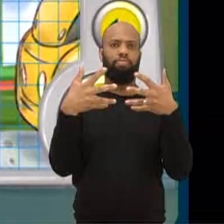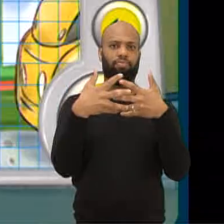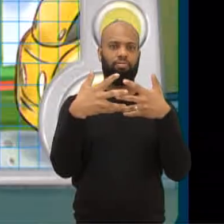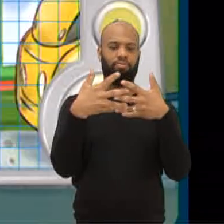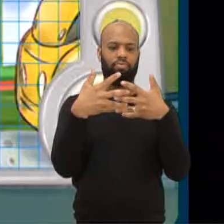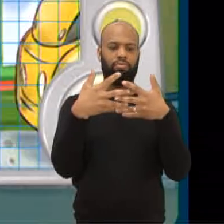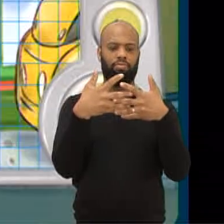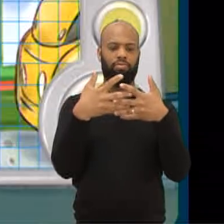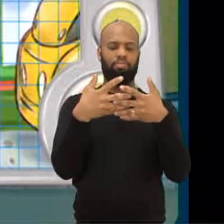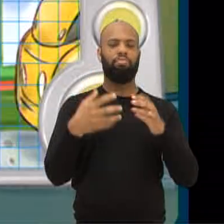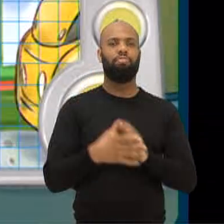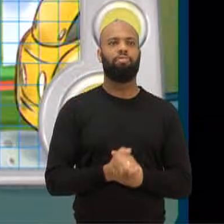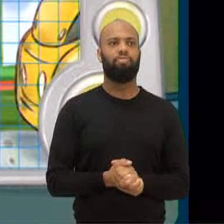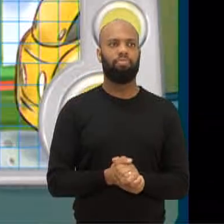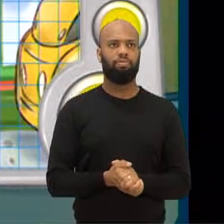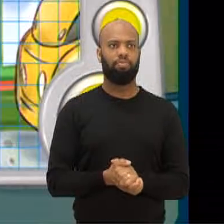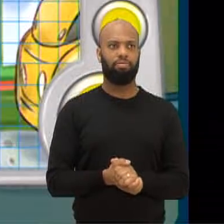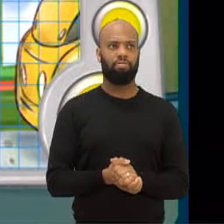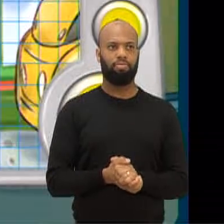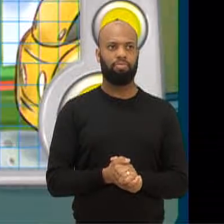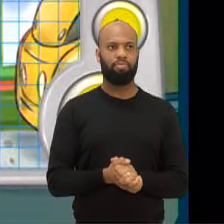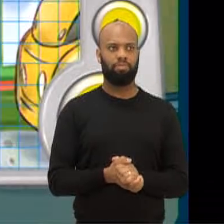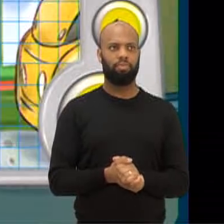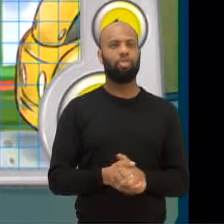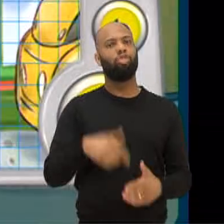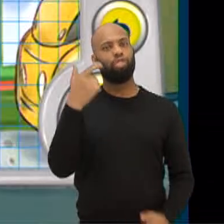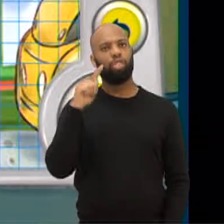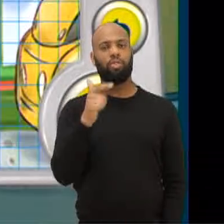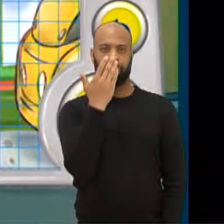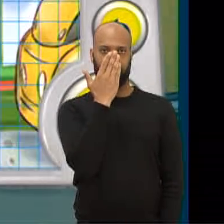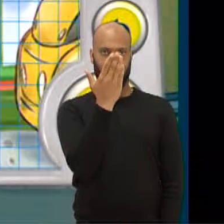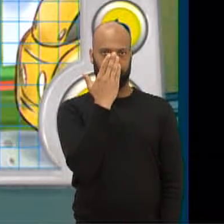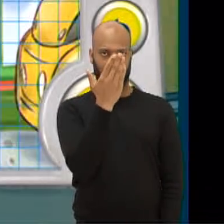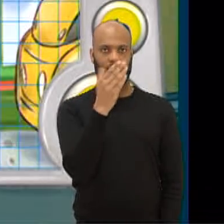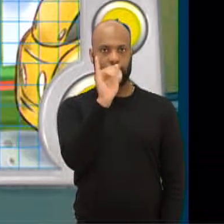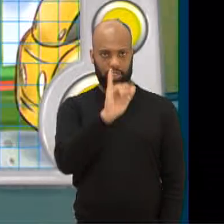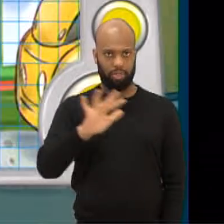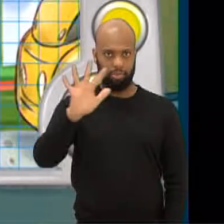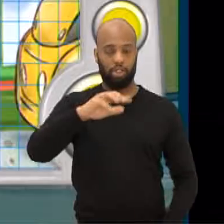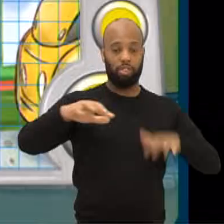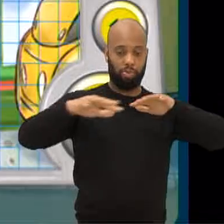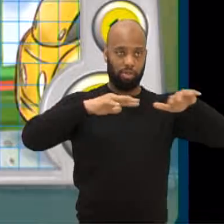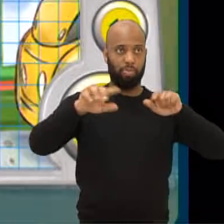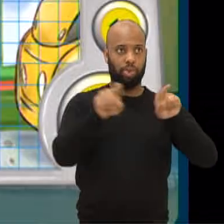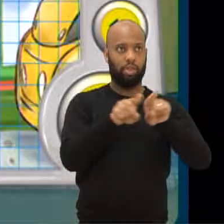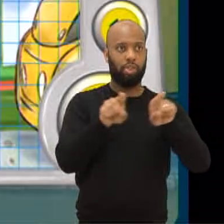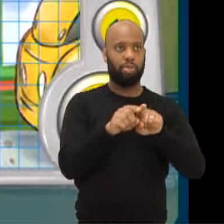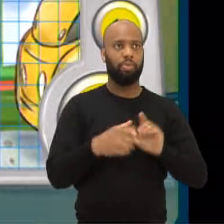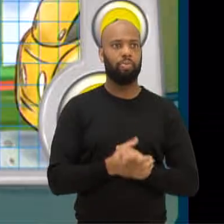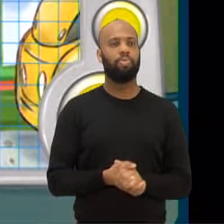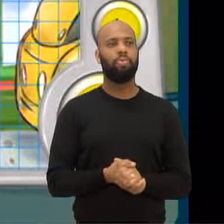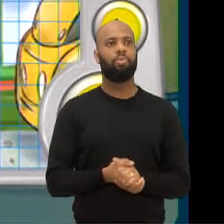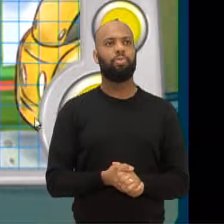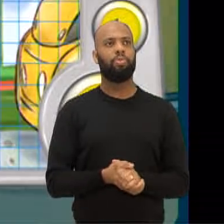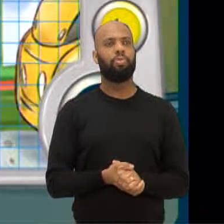lá novamente. Reflete a imagem e movimenta ela